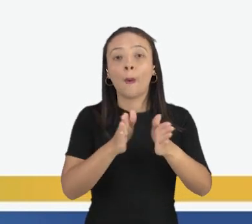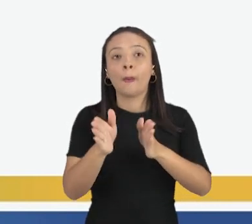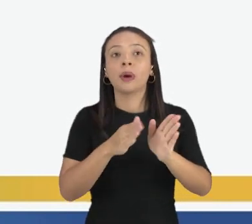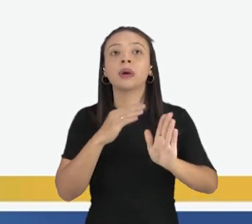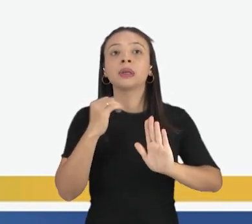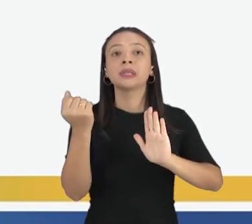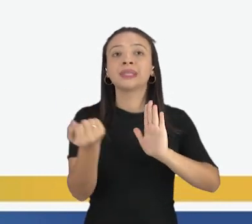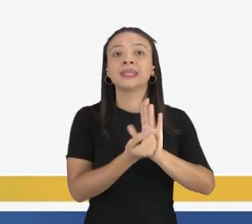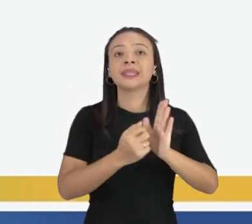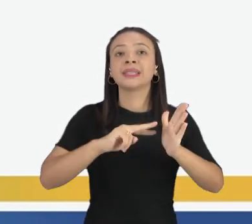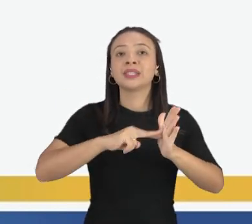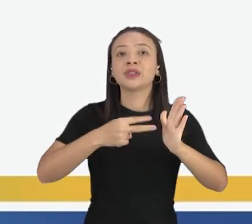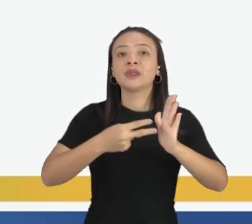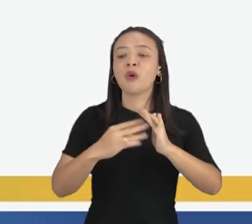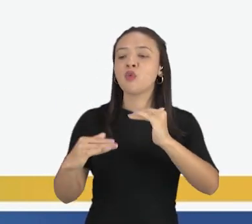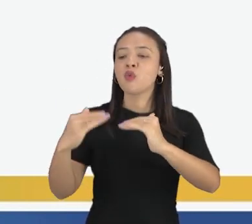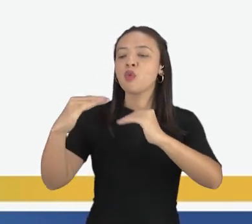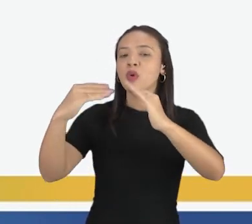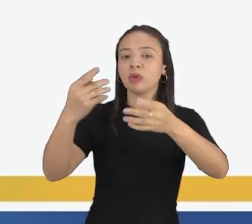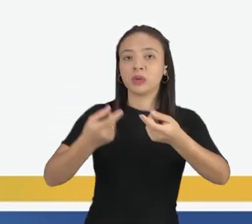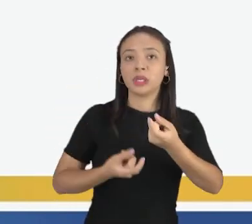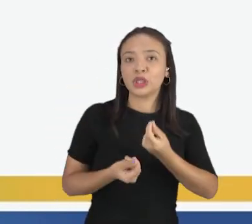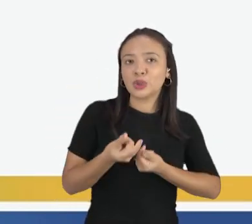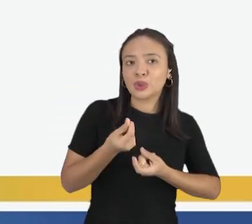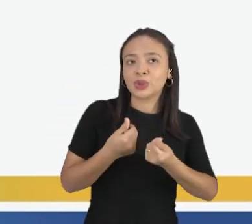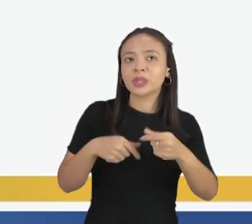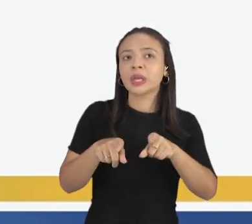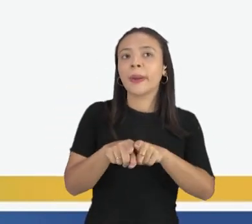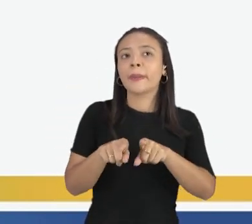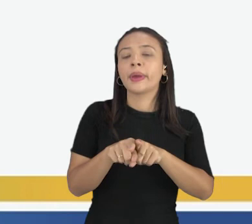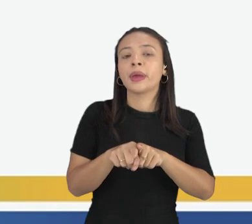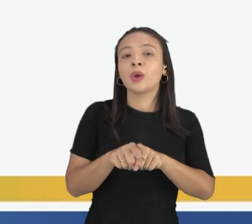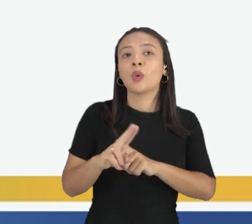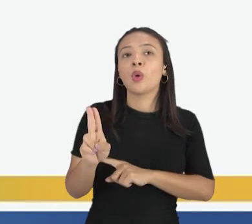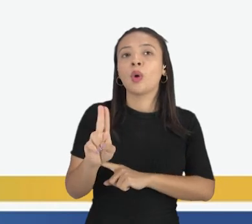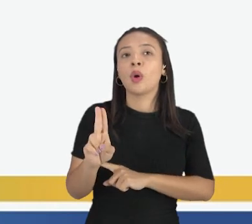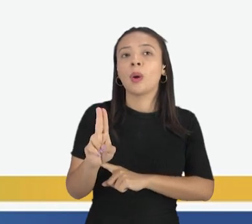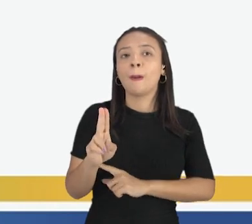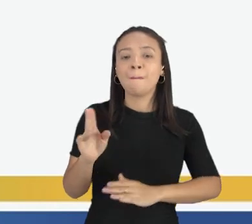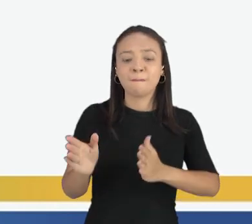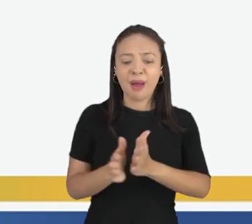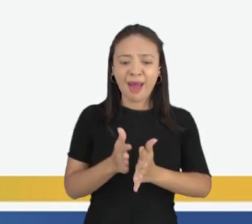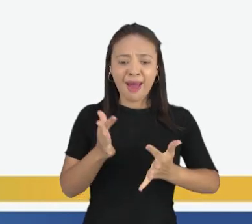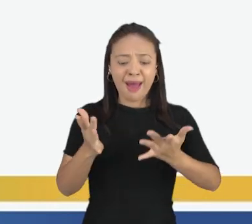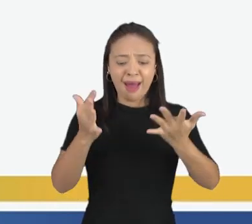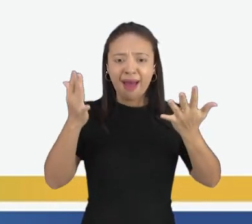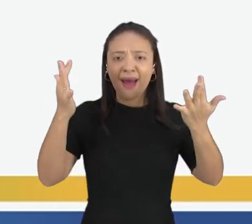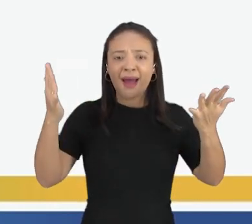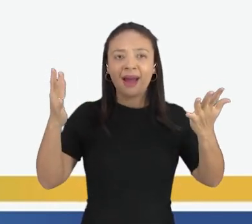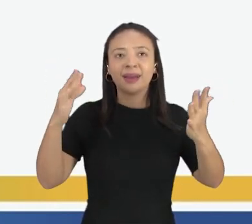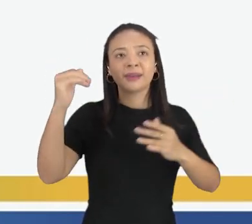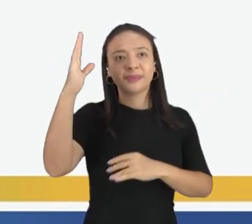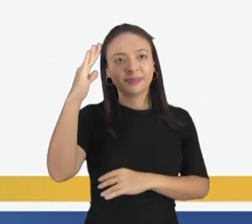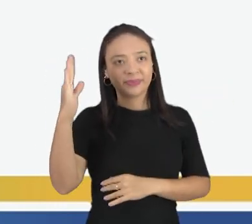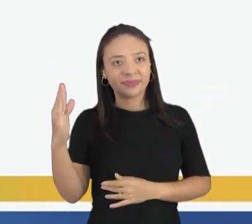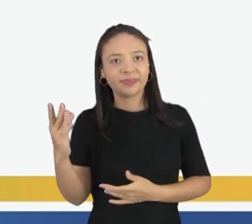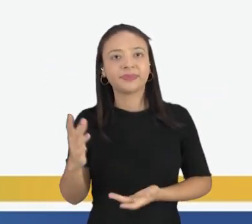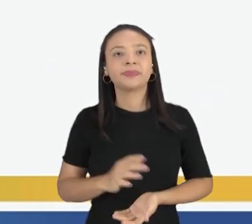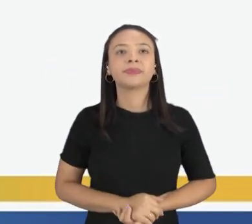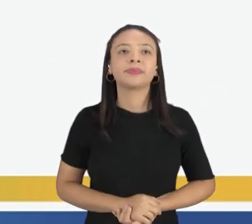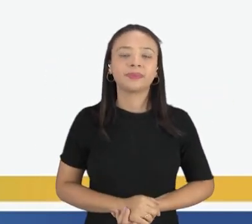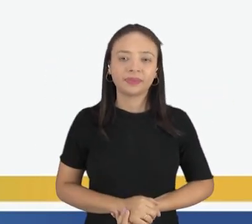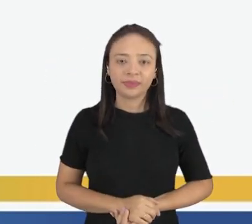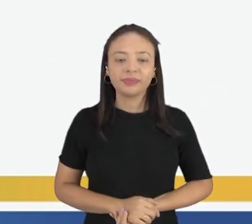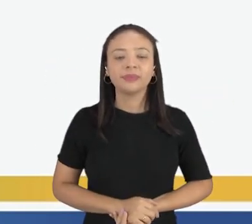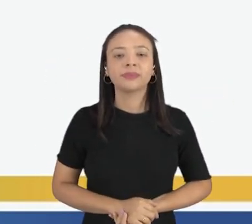por significativo desenvolvimento econômico que ficou conhecido como milagre brasileiro, né? A gente tem o milagre brasileiro